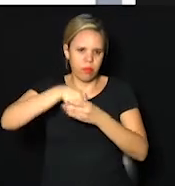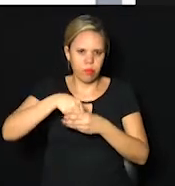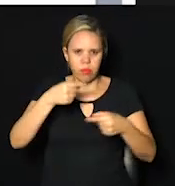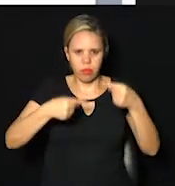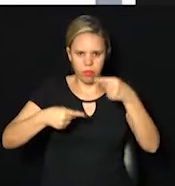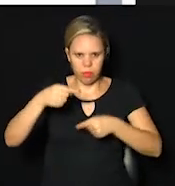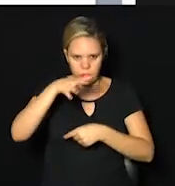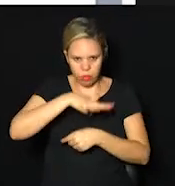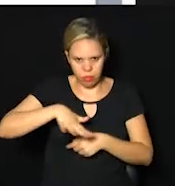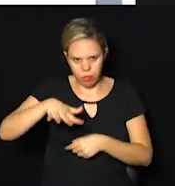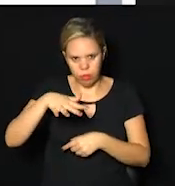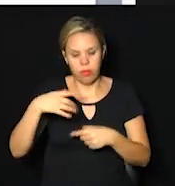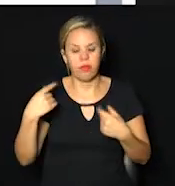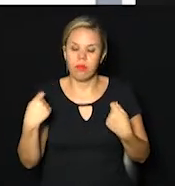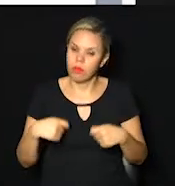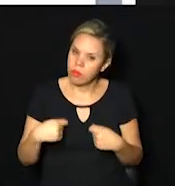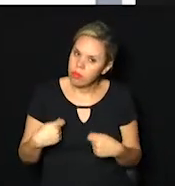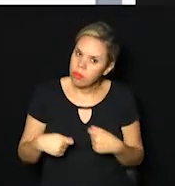gente precisa